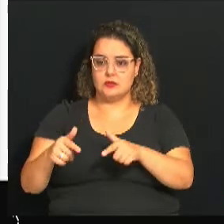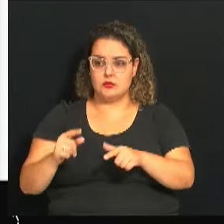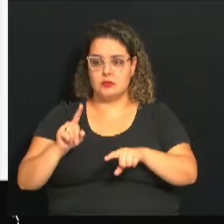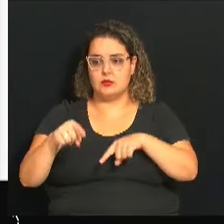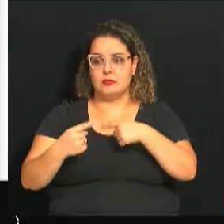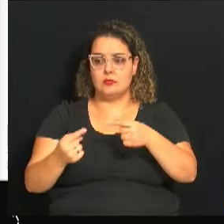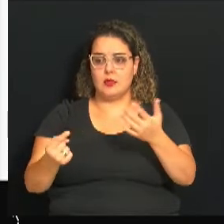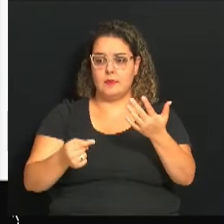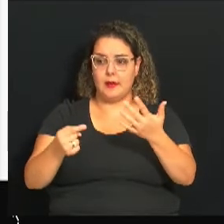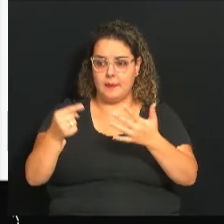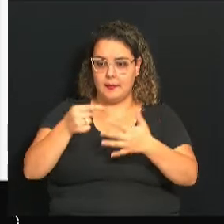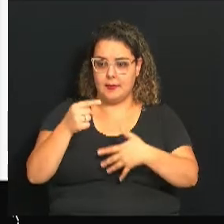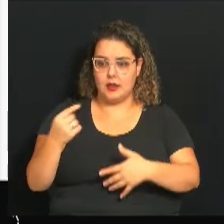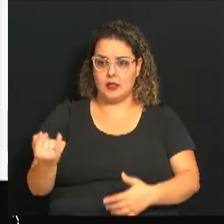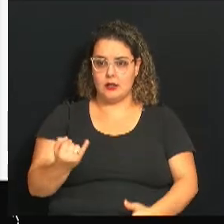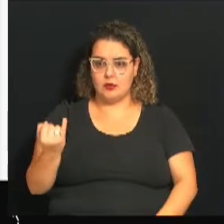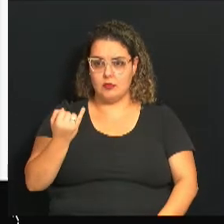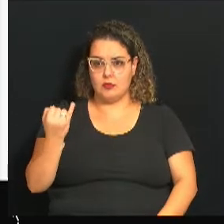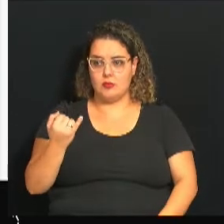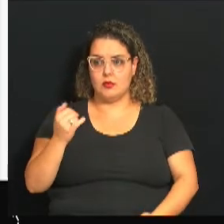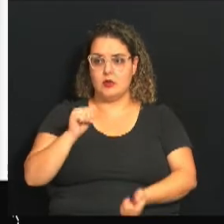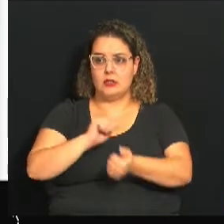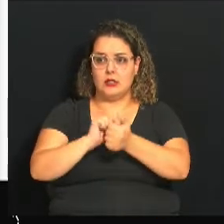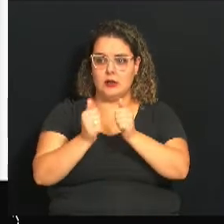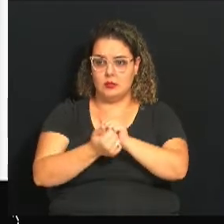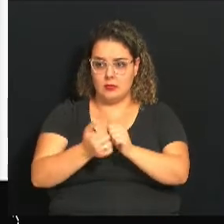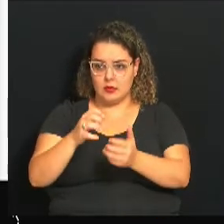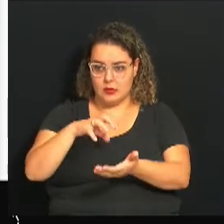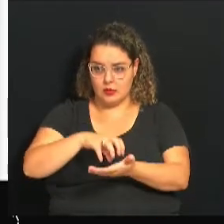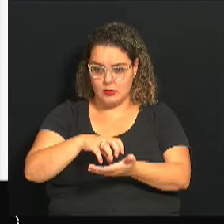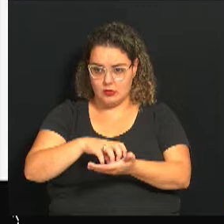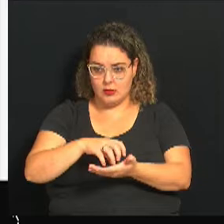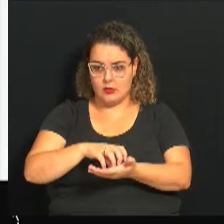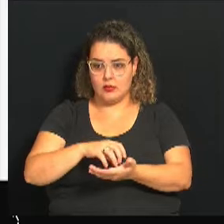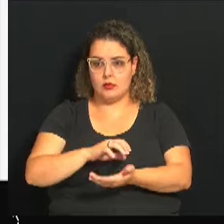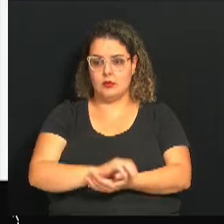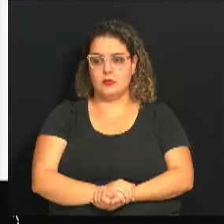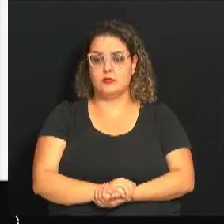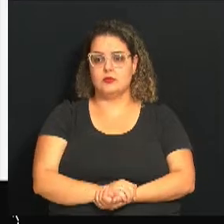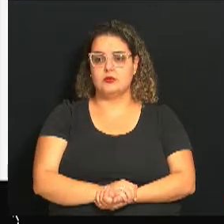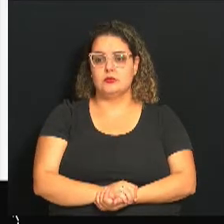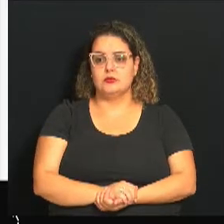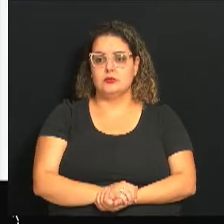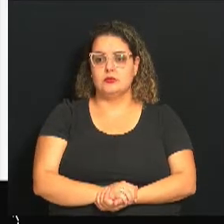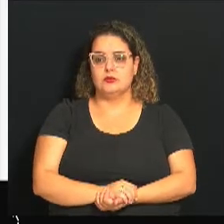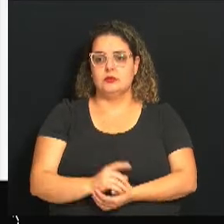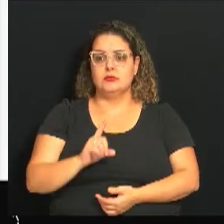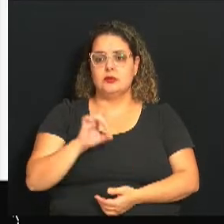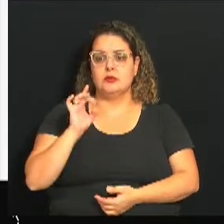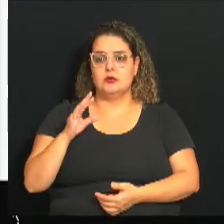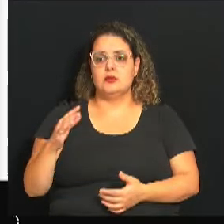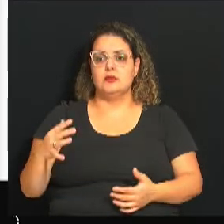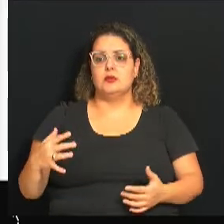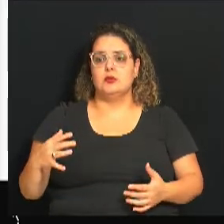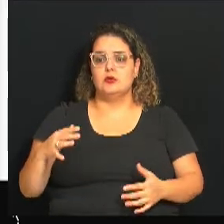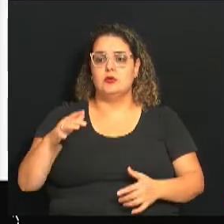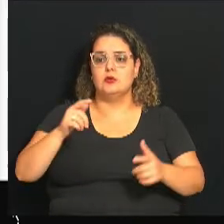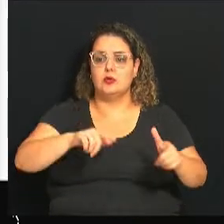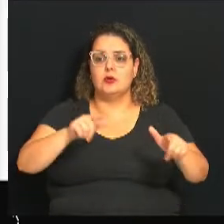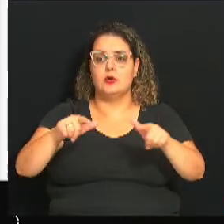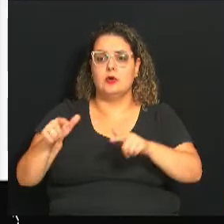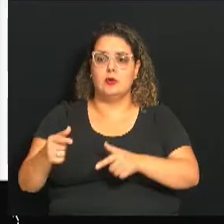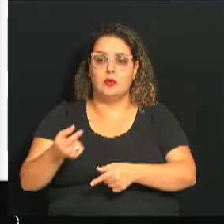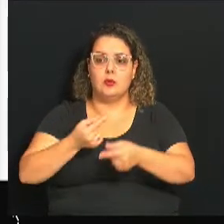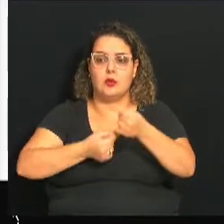tão importantes na requalificação do centro, que a gente, nem só a questão do ambiente, mas economias e pessoas, é a